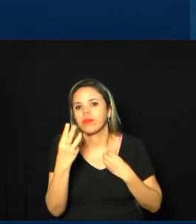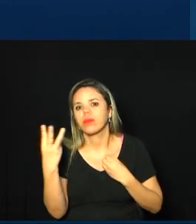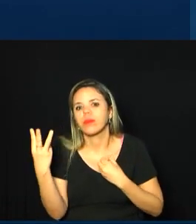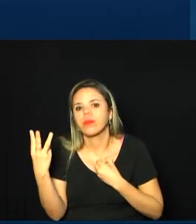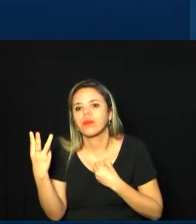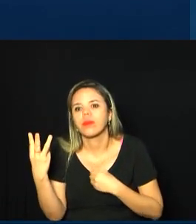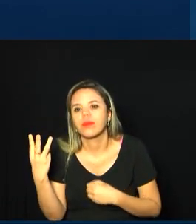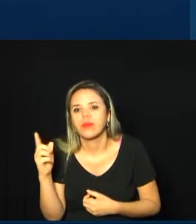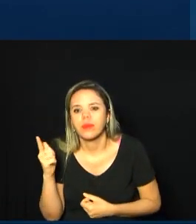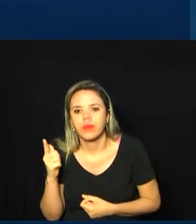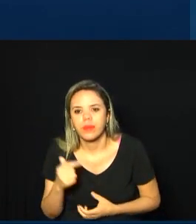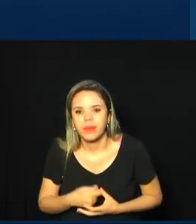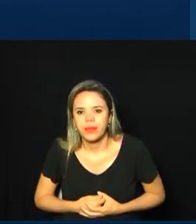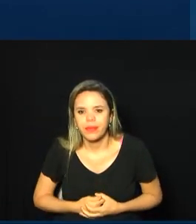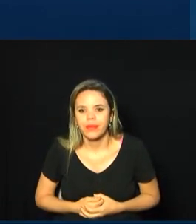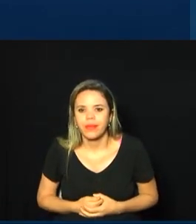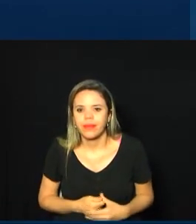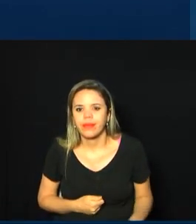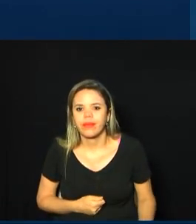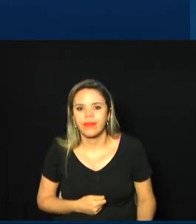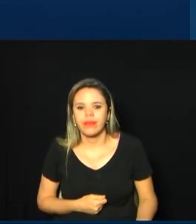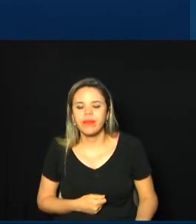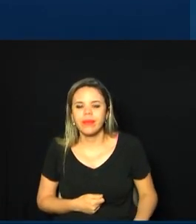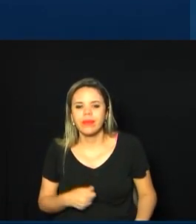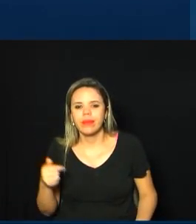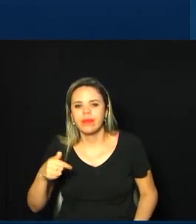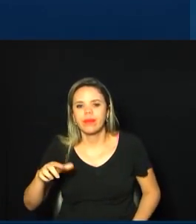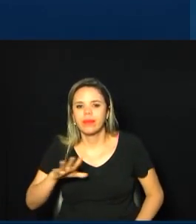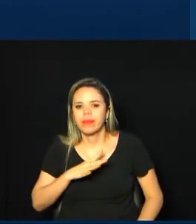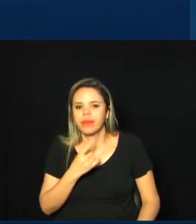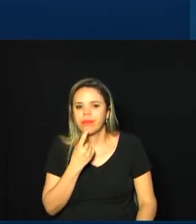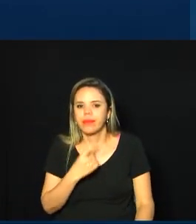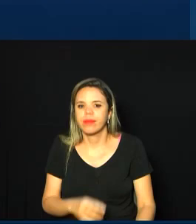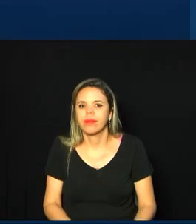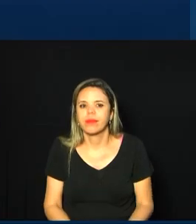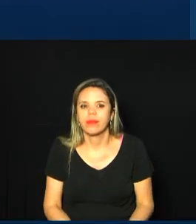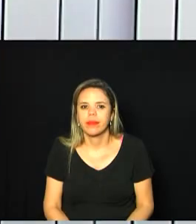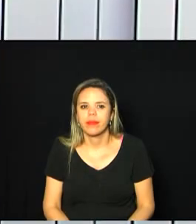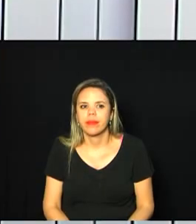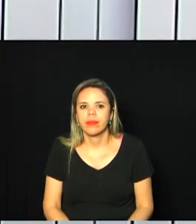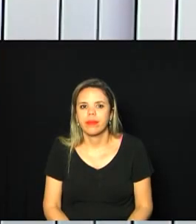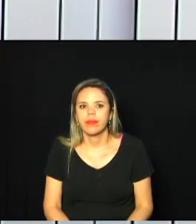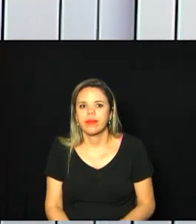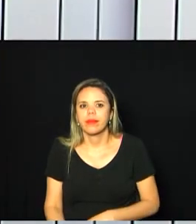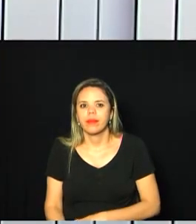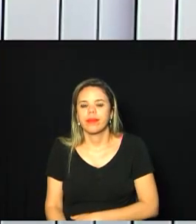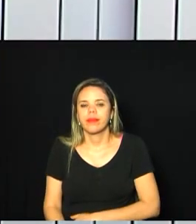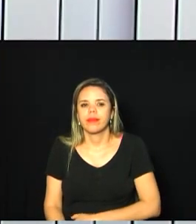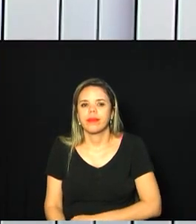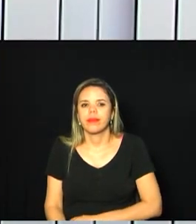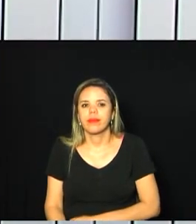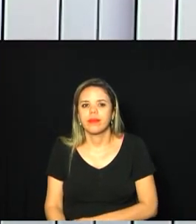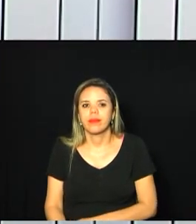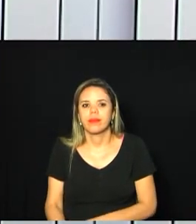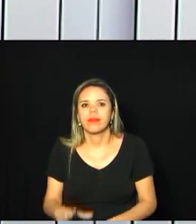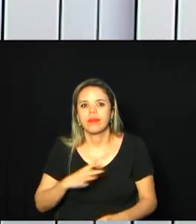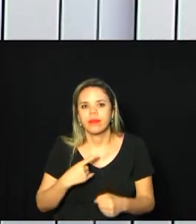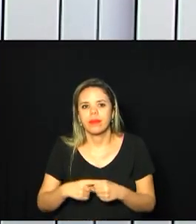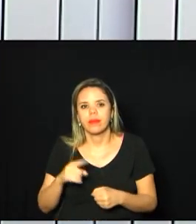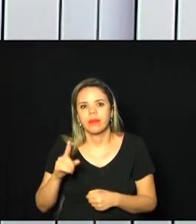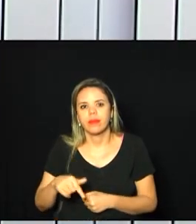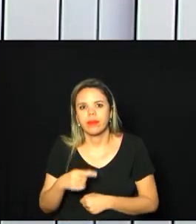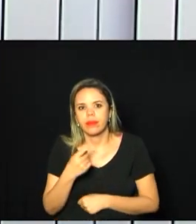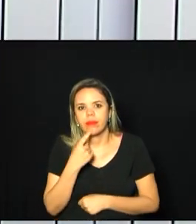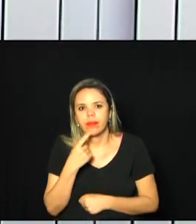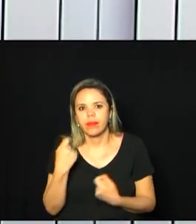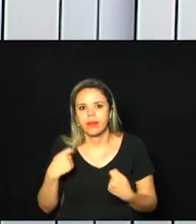não passa dos 23 graus aqui na cidade de Campinas. Como uma metrópole que é,